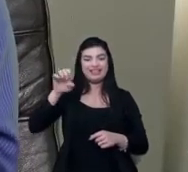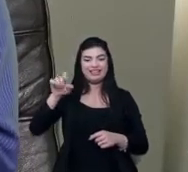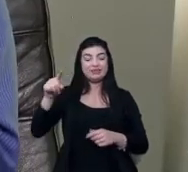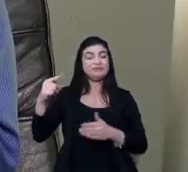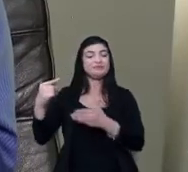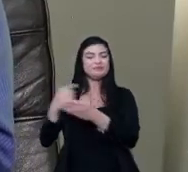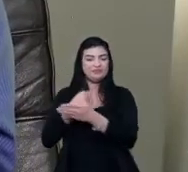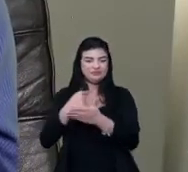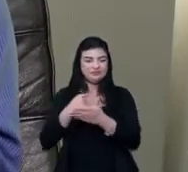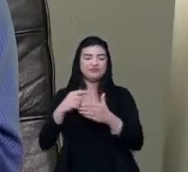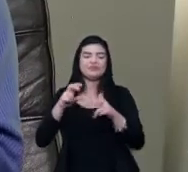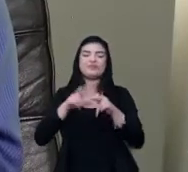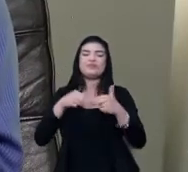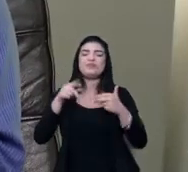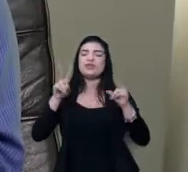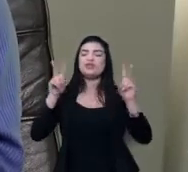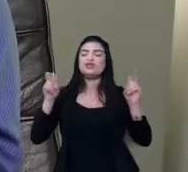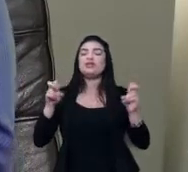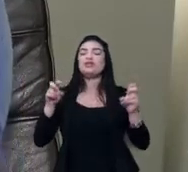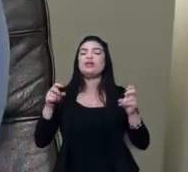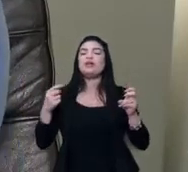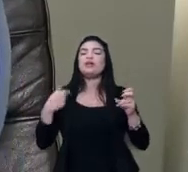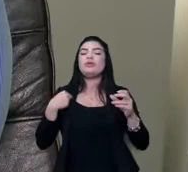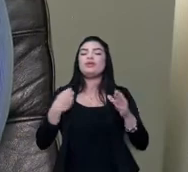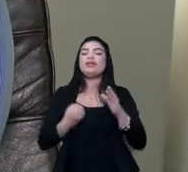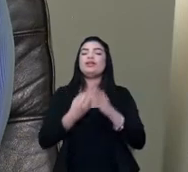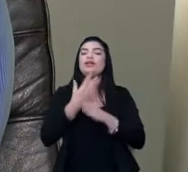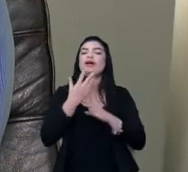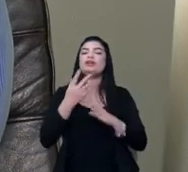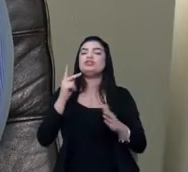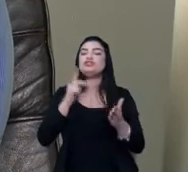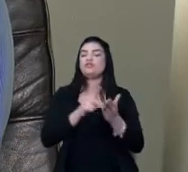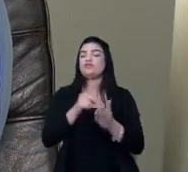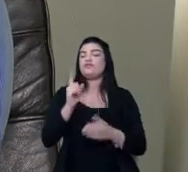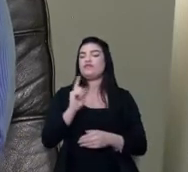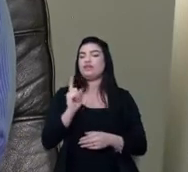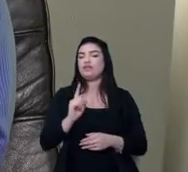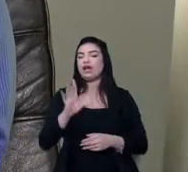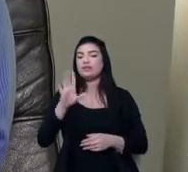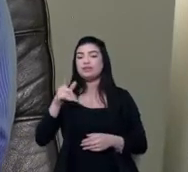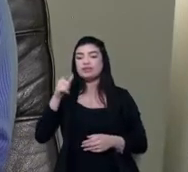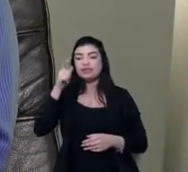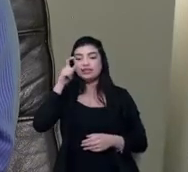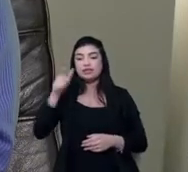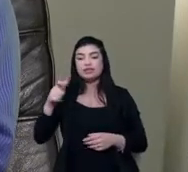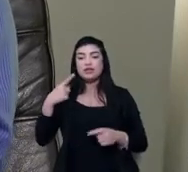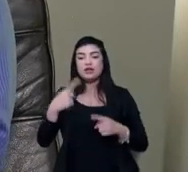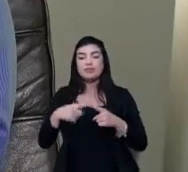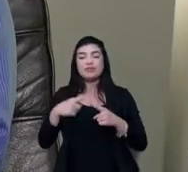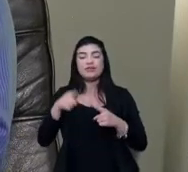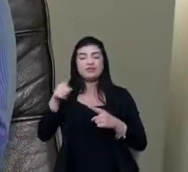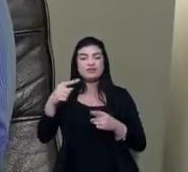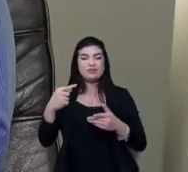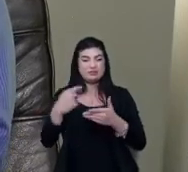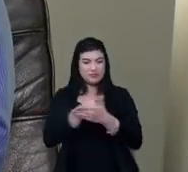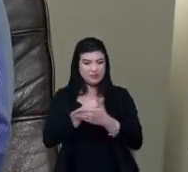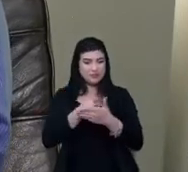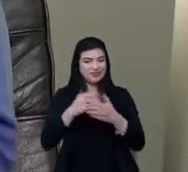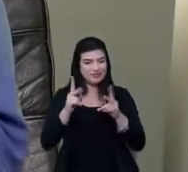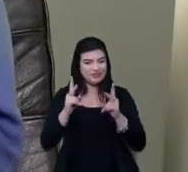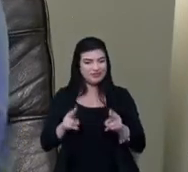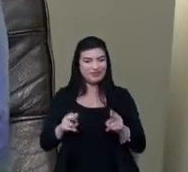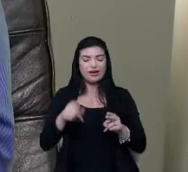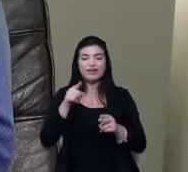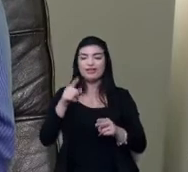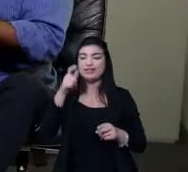sobre alguma coisa que tinha a ver com surrealismo. Eu acho interessante quando... E agora a senhora está me perguntando também. Eu acho interessante quando a pessoa